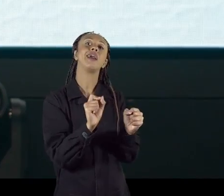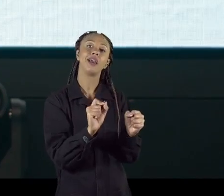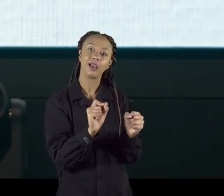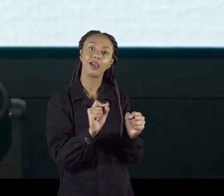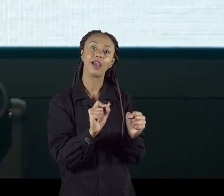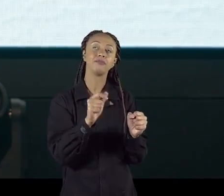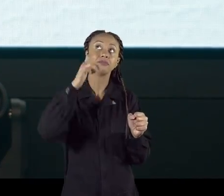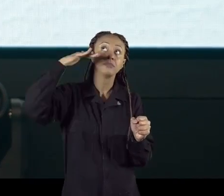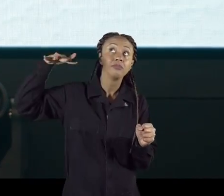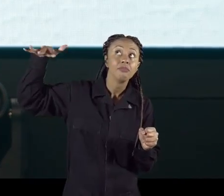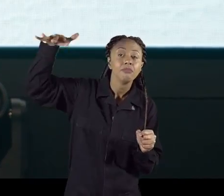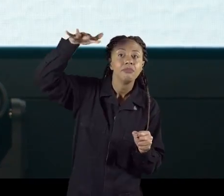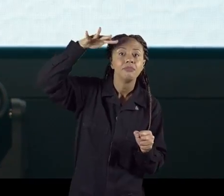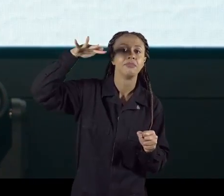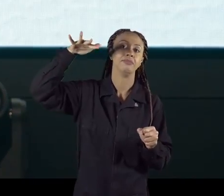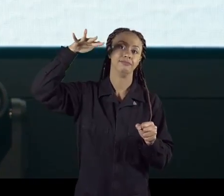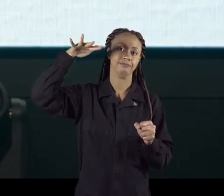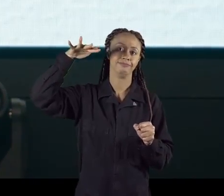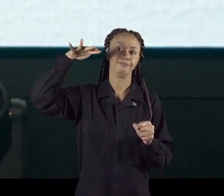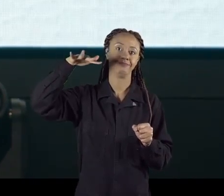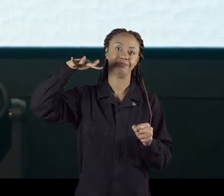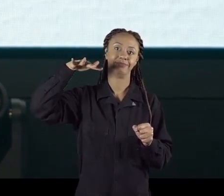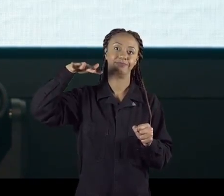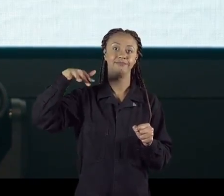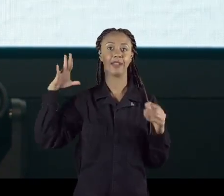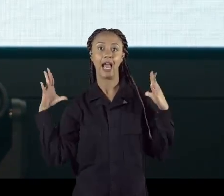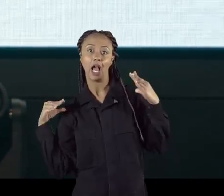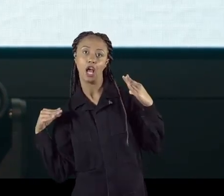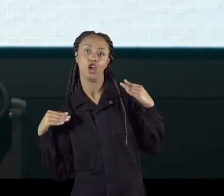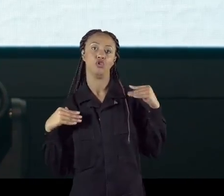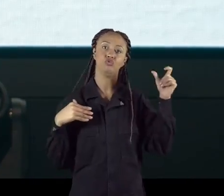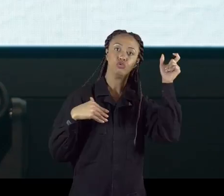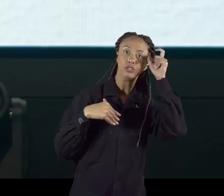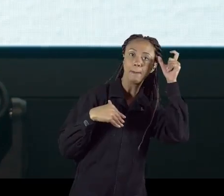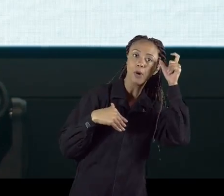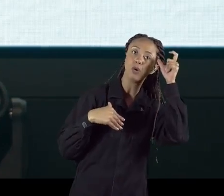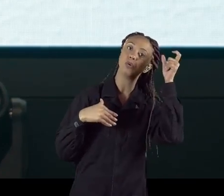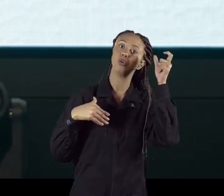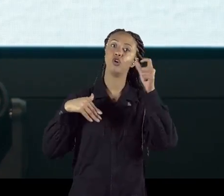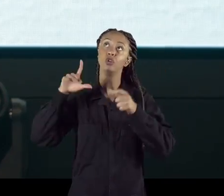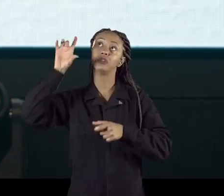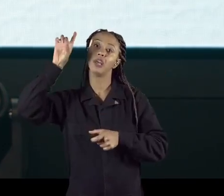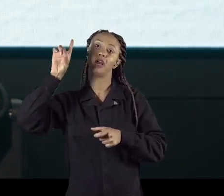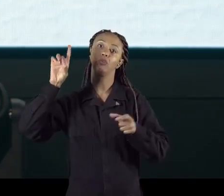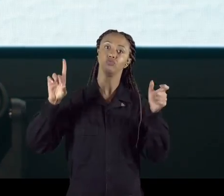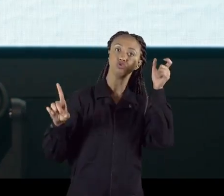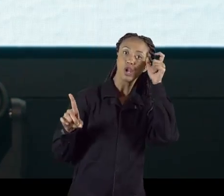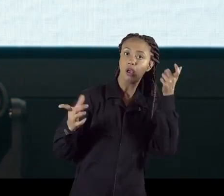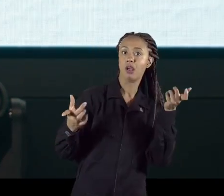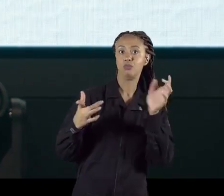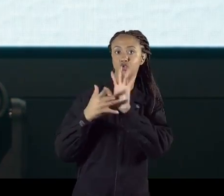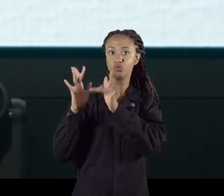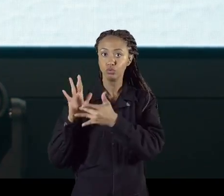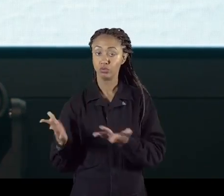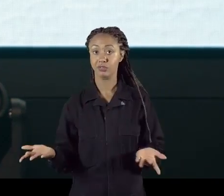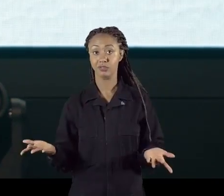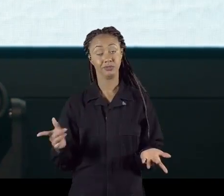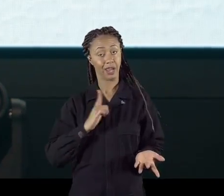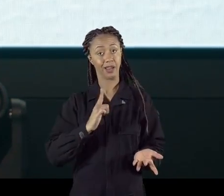dizendo e eu quero dizer para você que a igreja pode ser perseguida mas não pode ser parada